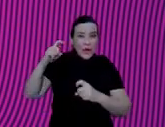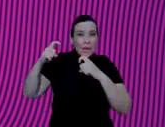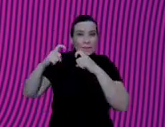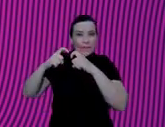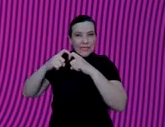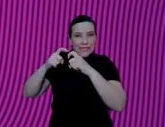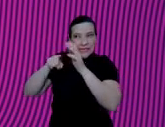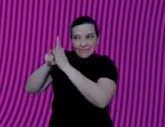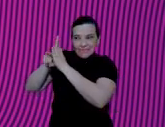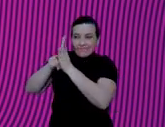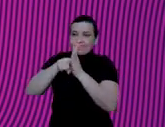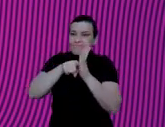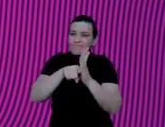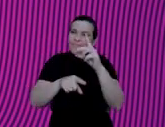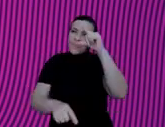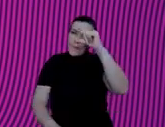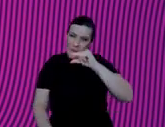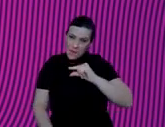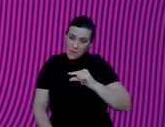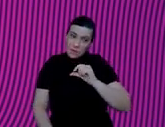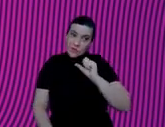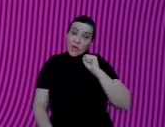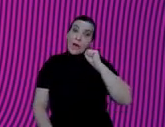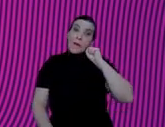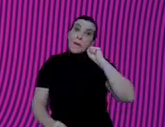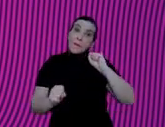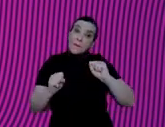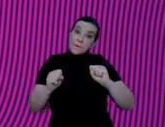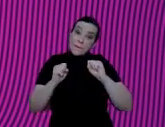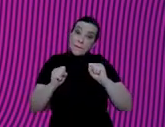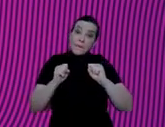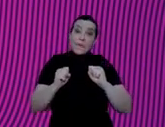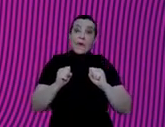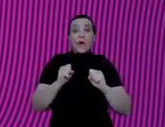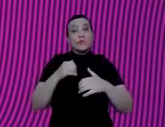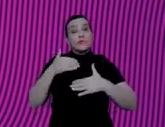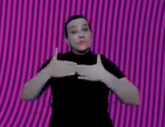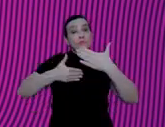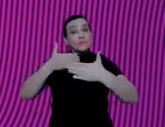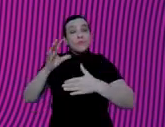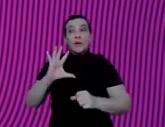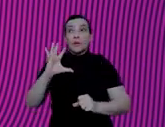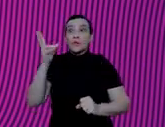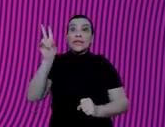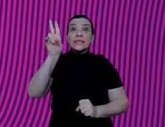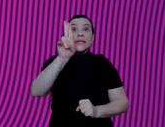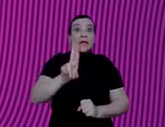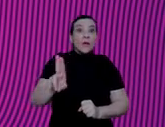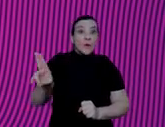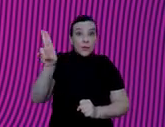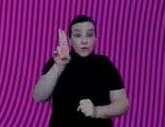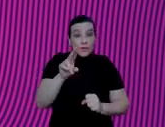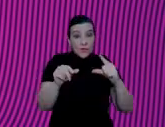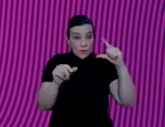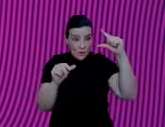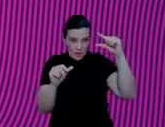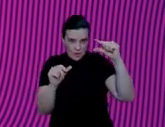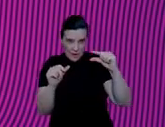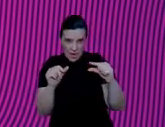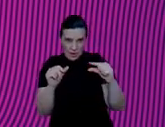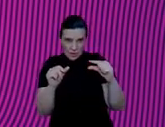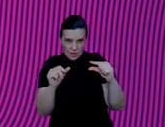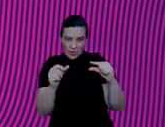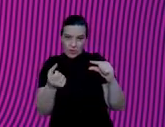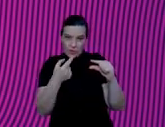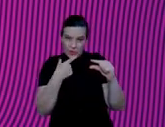nós tenhamos um cenário de, em algumas situações, um uso abaixo do desejado de opioides, na medicina paliativa,